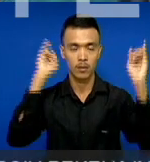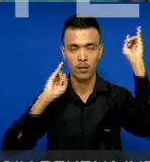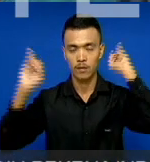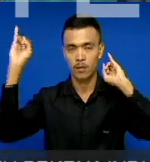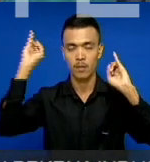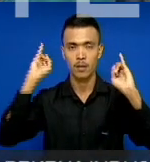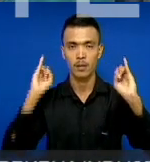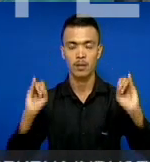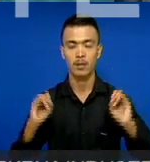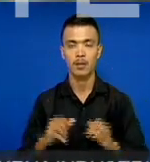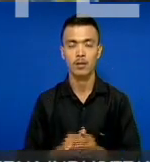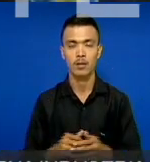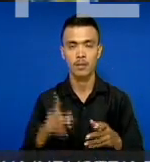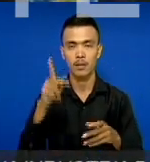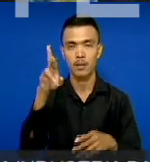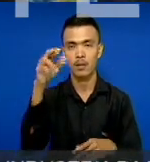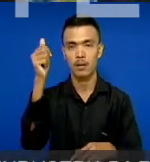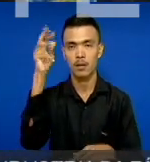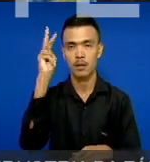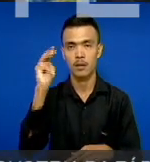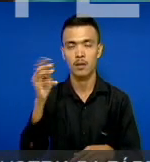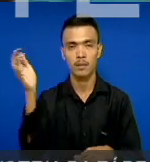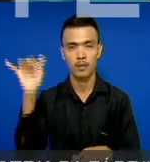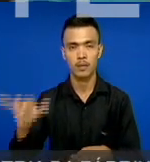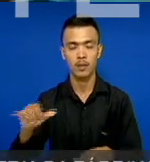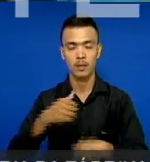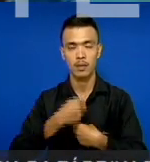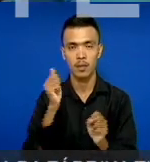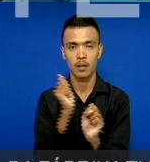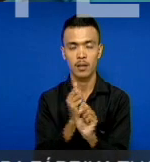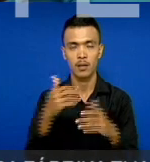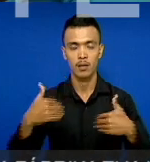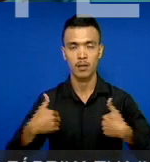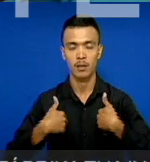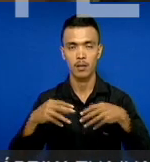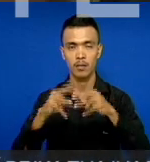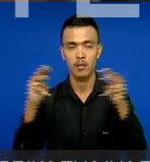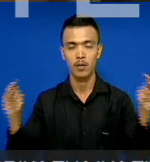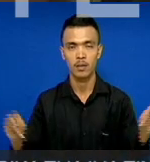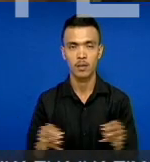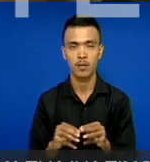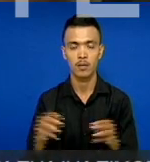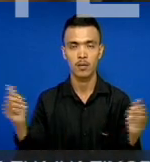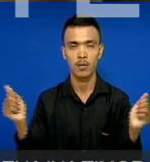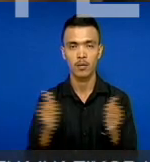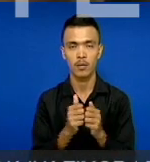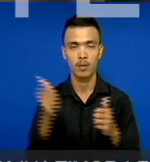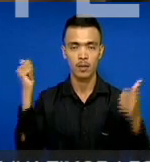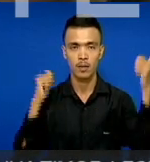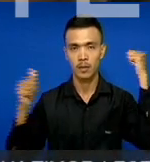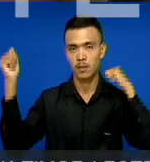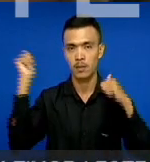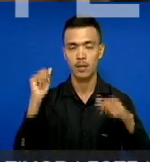debe, maka cada subcram sira halo ia município, relaciona ho atividades arte